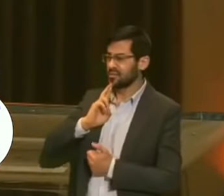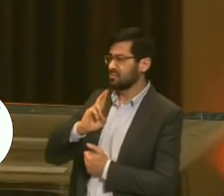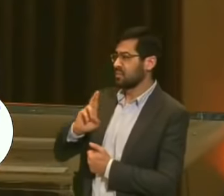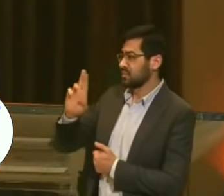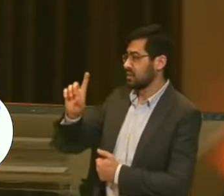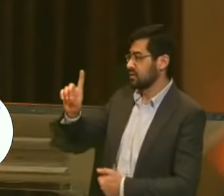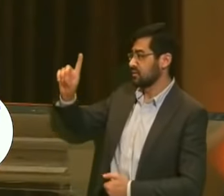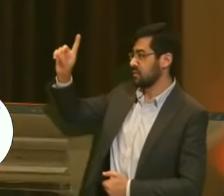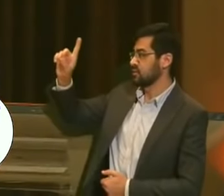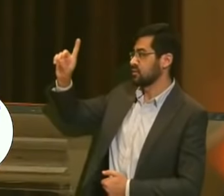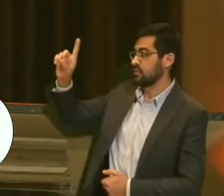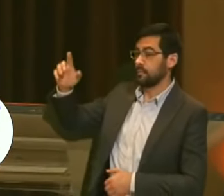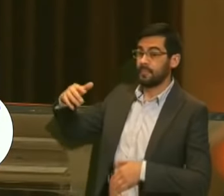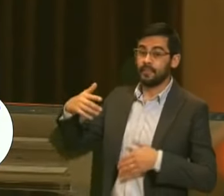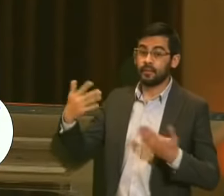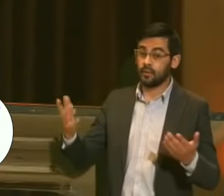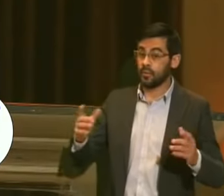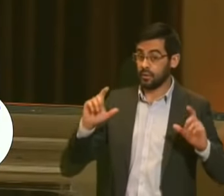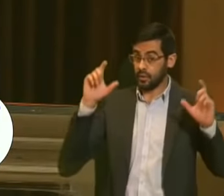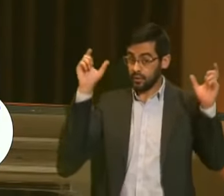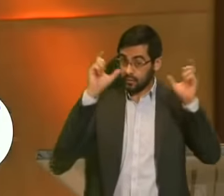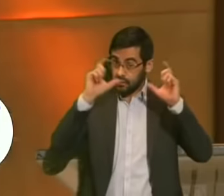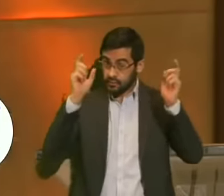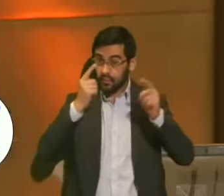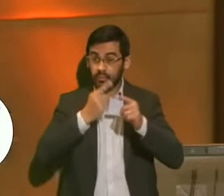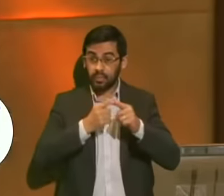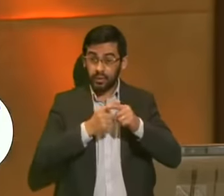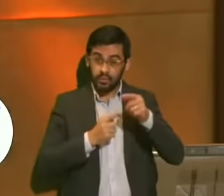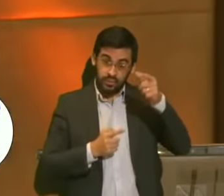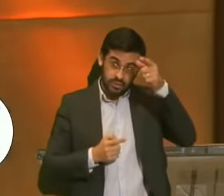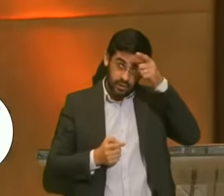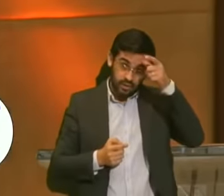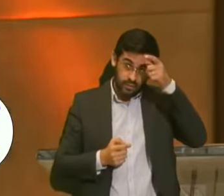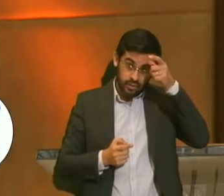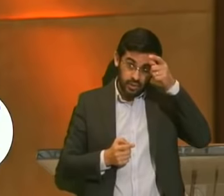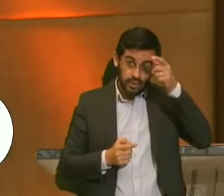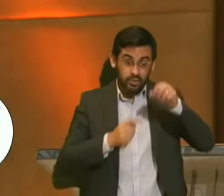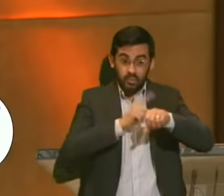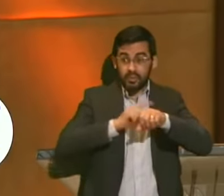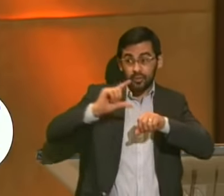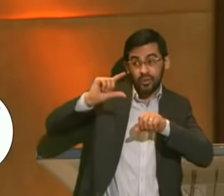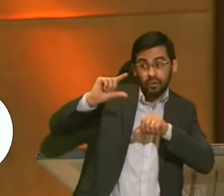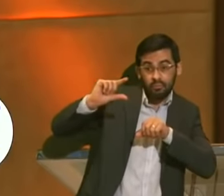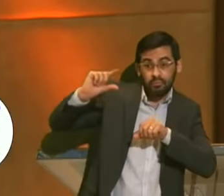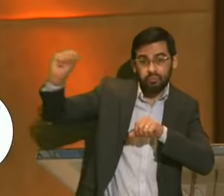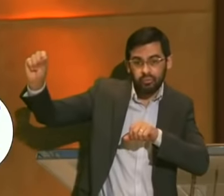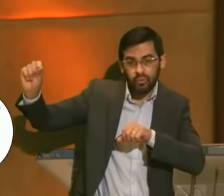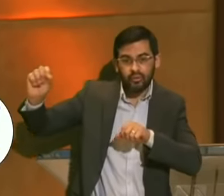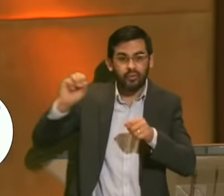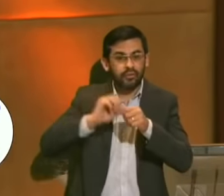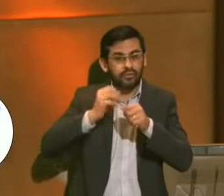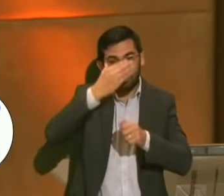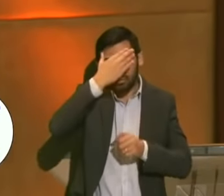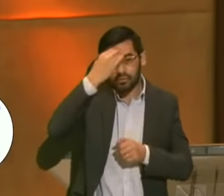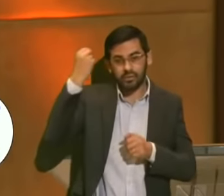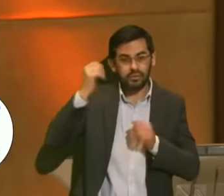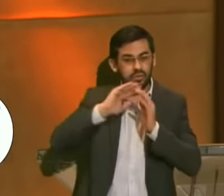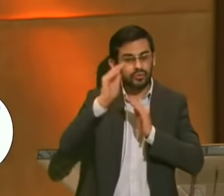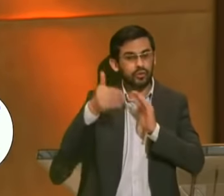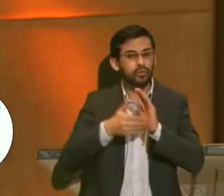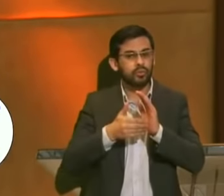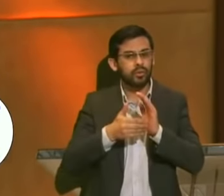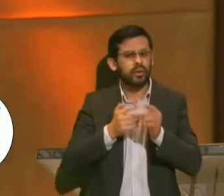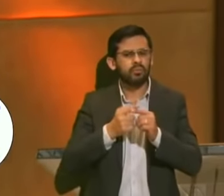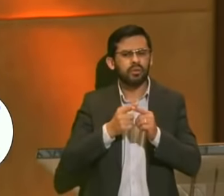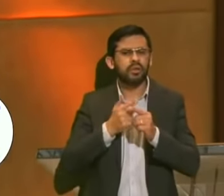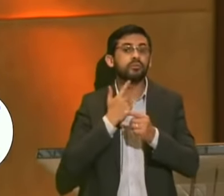Santo, então toma cuidado, porque o diabo vai te enganar ali logo quando você sair dessa porta. O